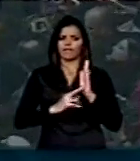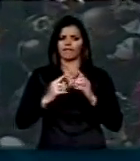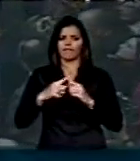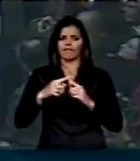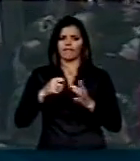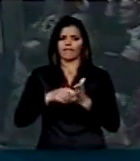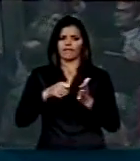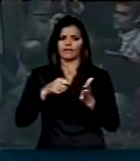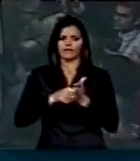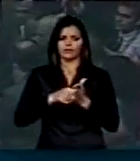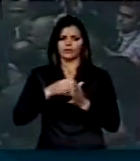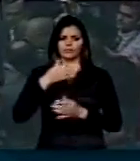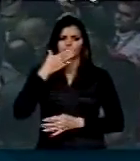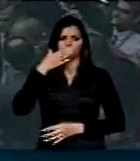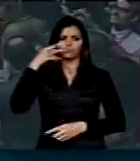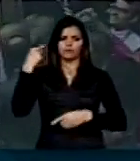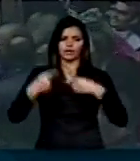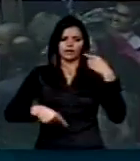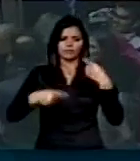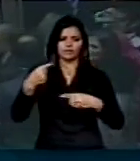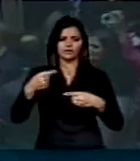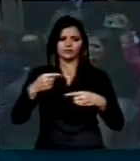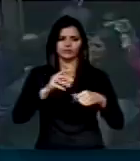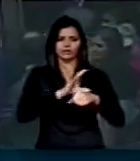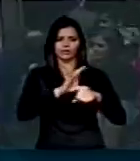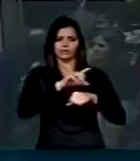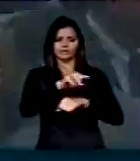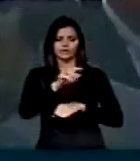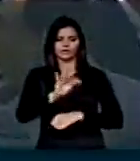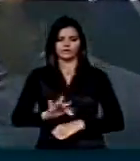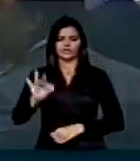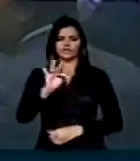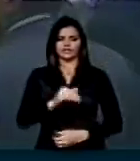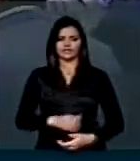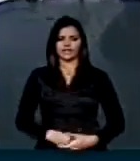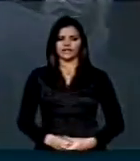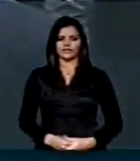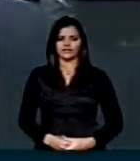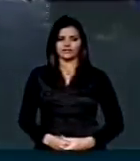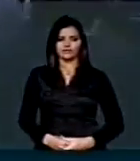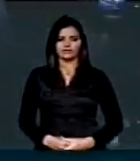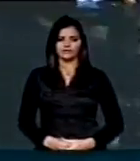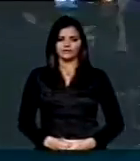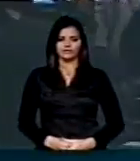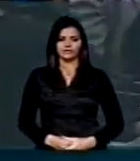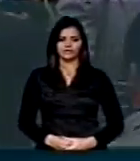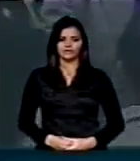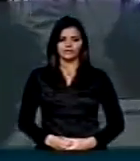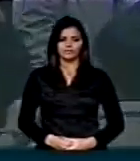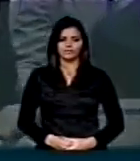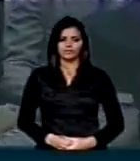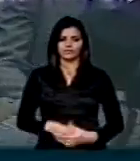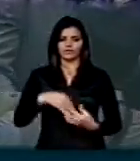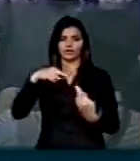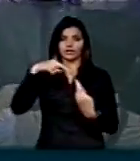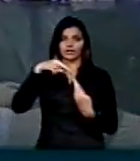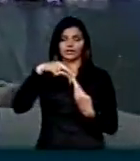deveres do Parlamento, a Constituição Federal estabelece no seu artigo 55,